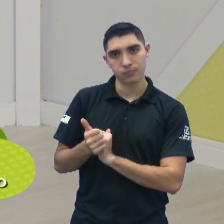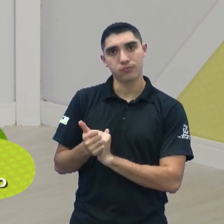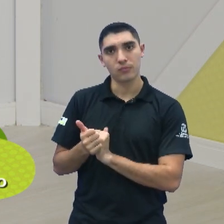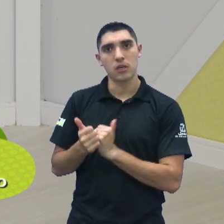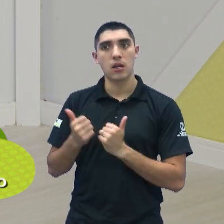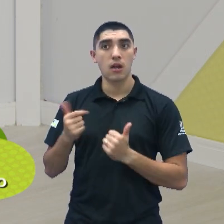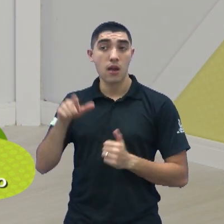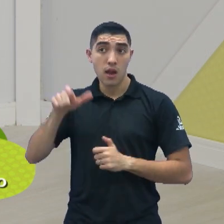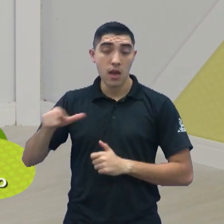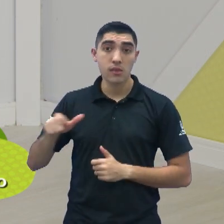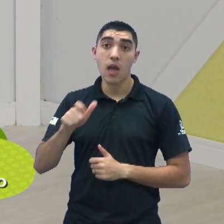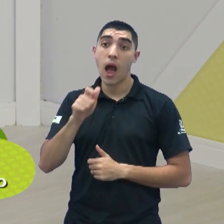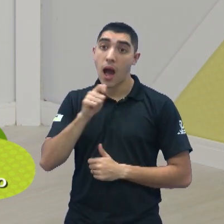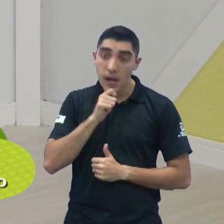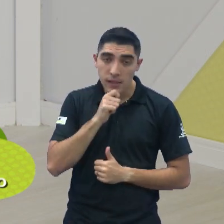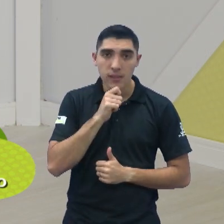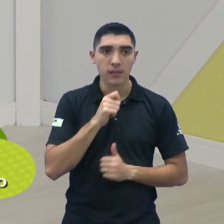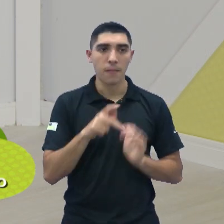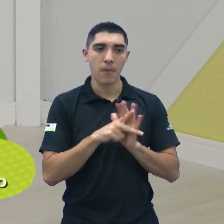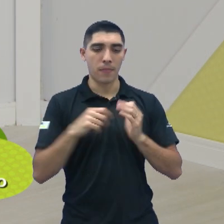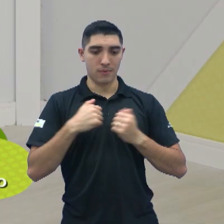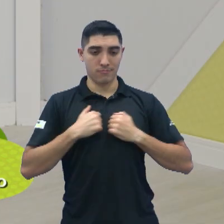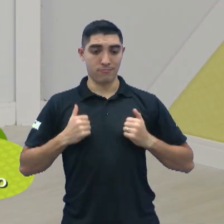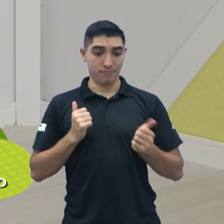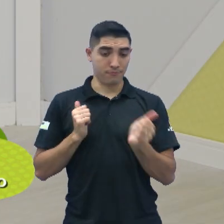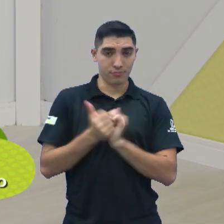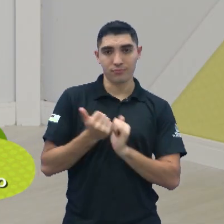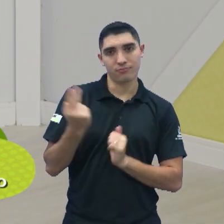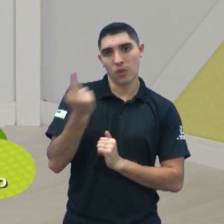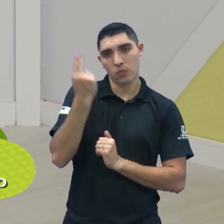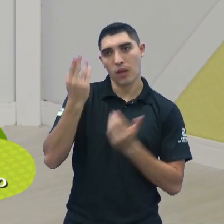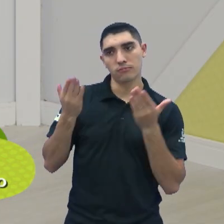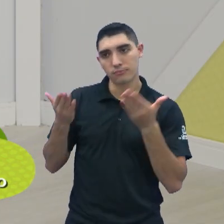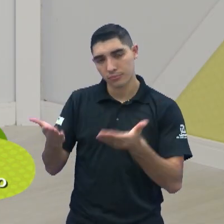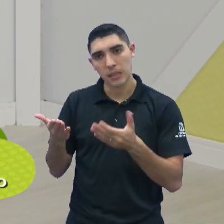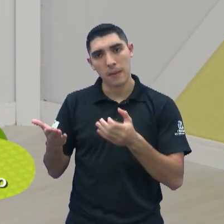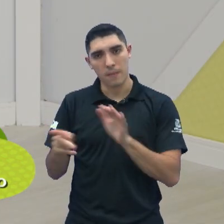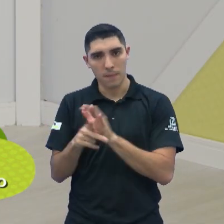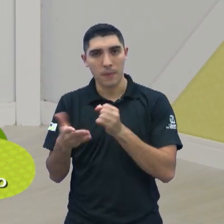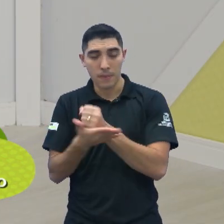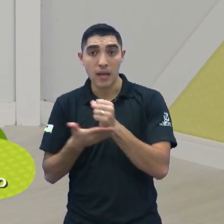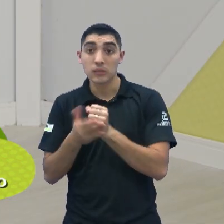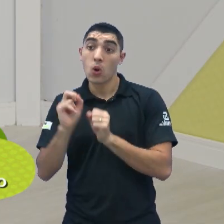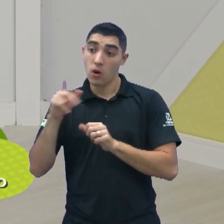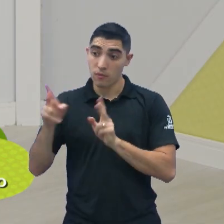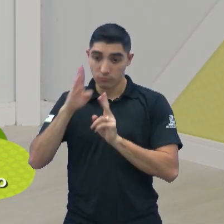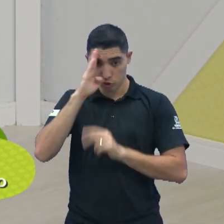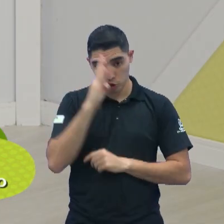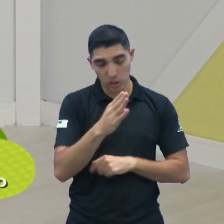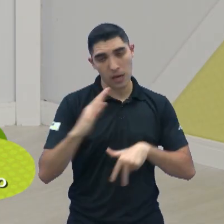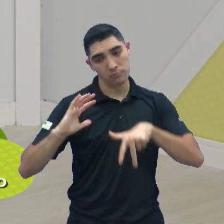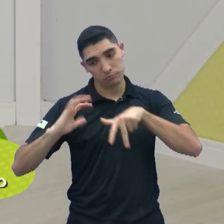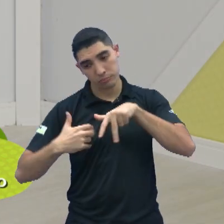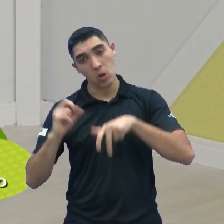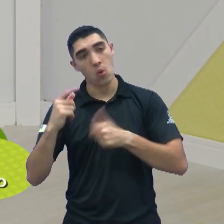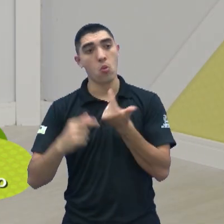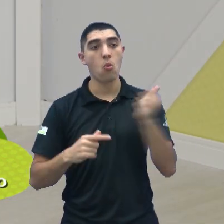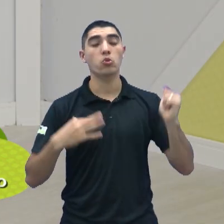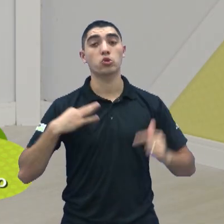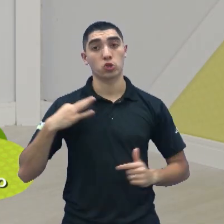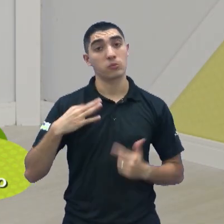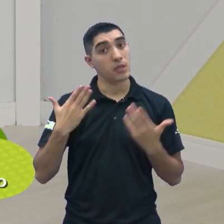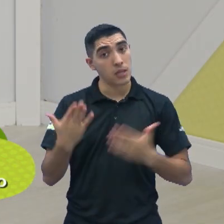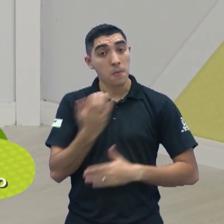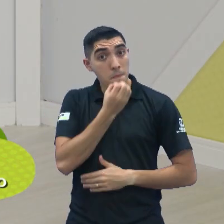não tem categoria para jogar pelo atleta cidadão. Se for para o profissional, ou vai para o Tigre do Vale mesmo, ou para uma outra equipe. Portanto, é bom fazer